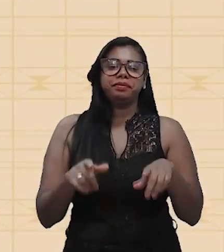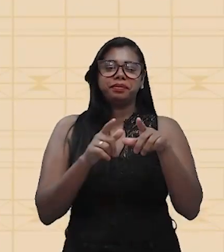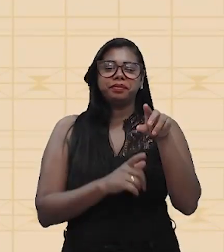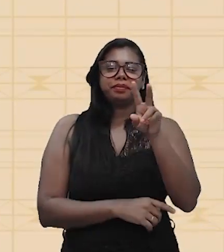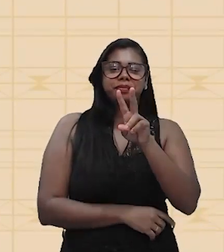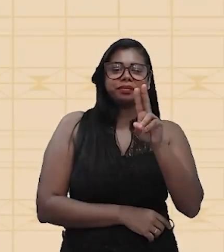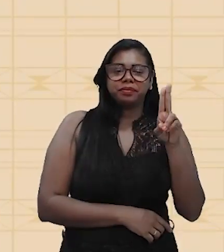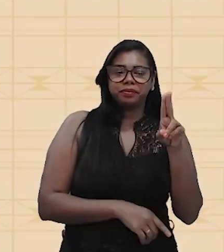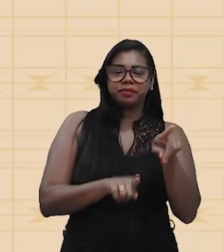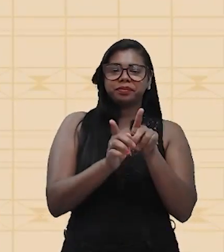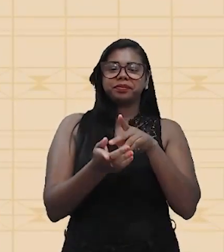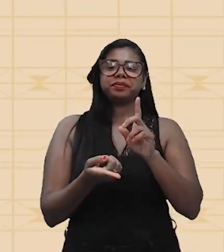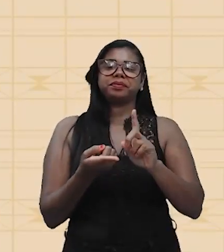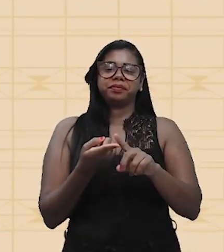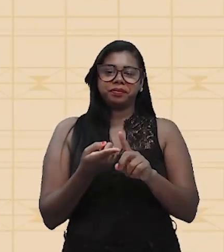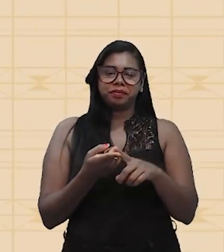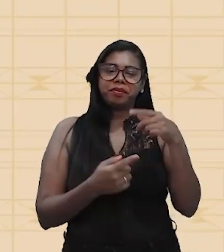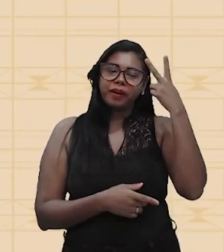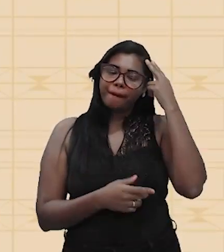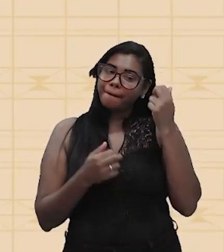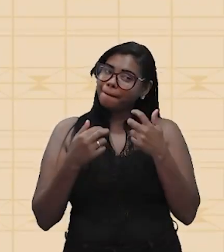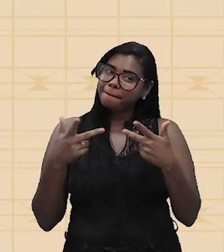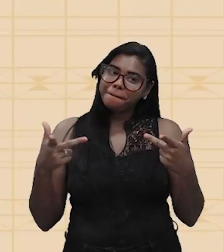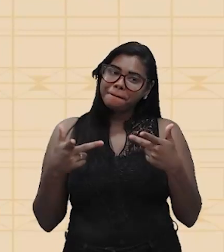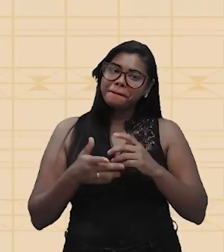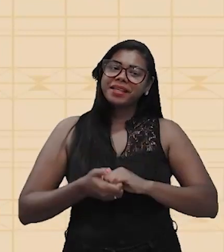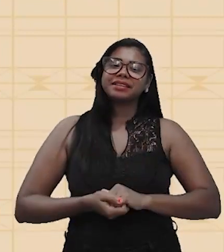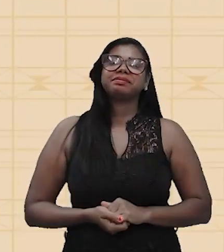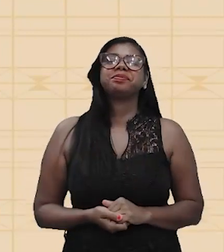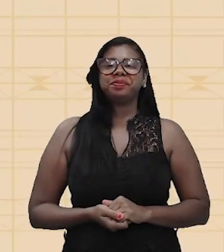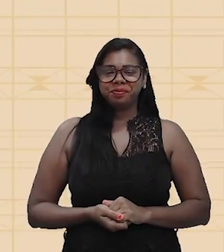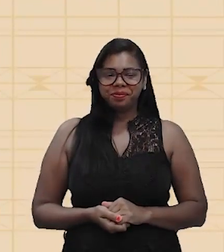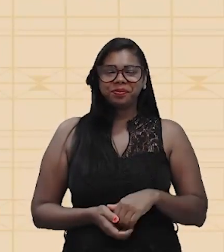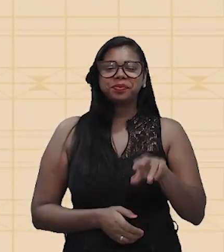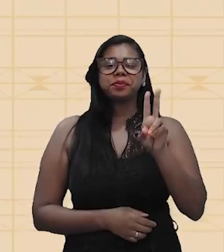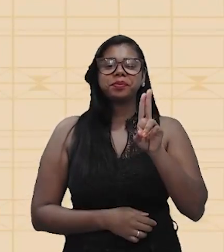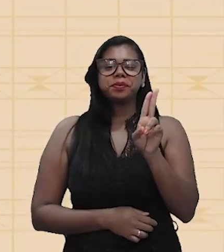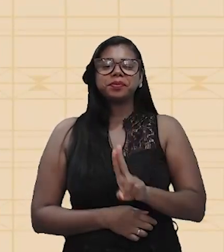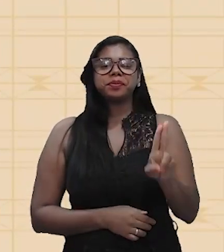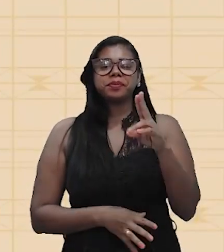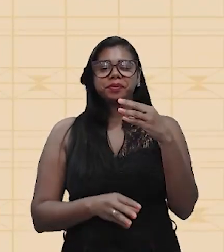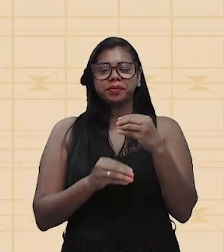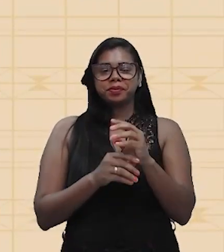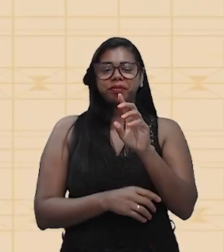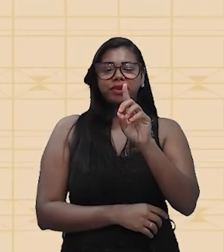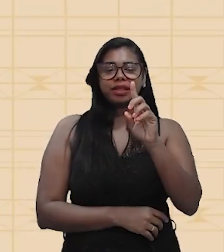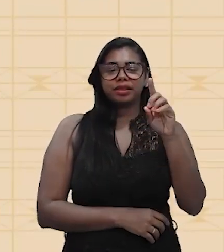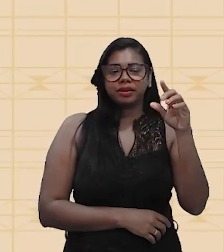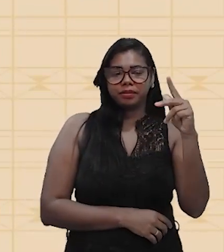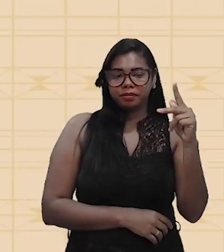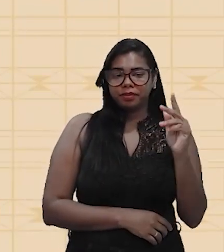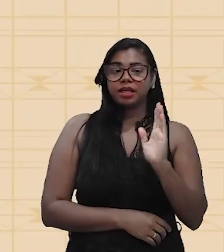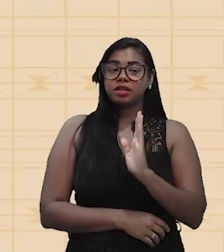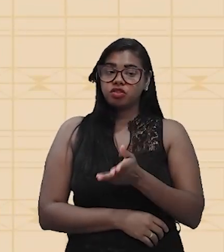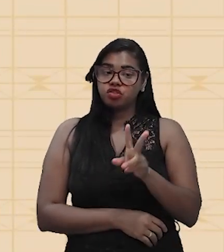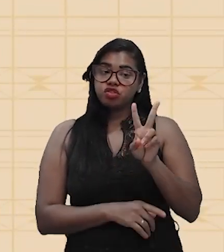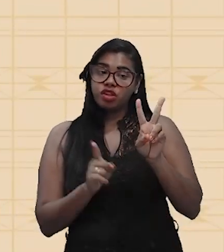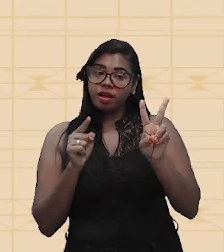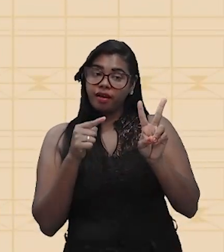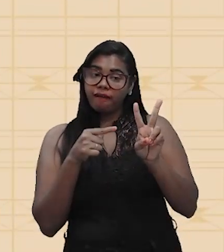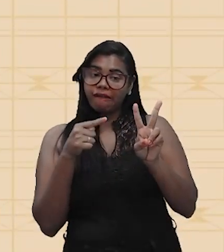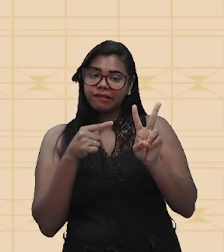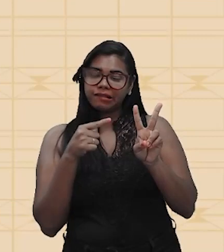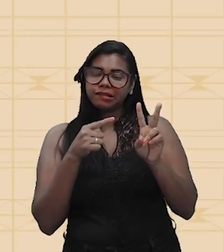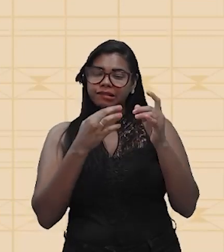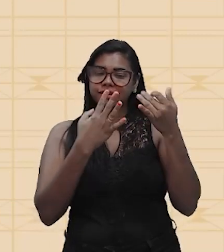elas equivalem à mesma coisa. A letra U nós usamos quando falamos de DDP. Já a letra V falamos